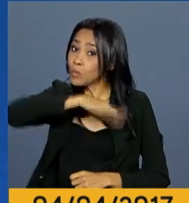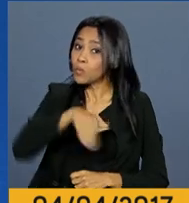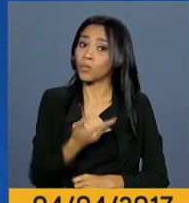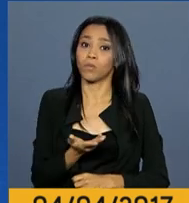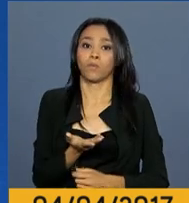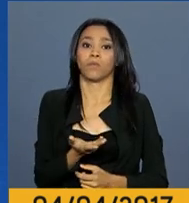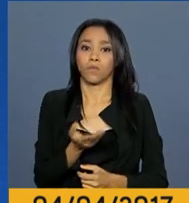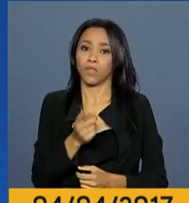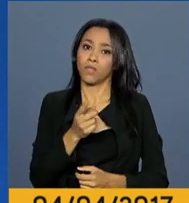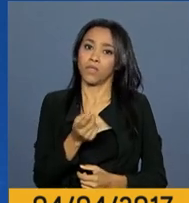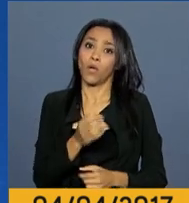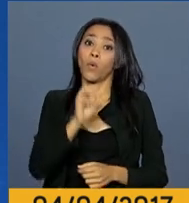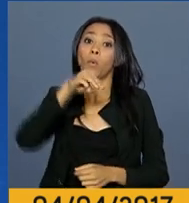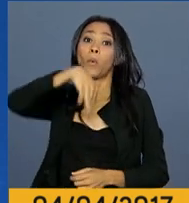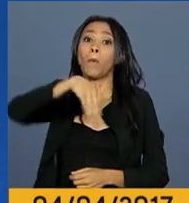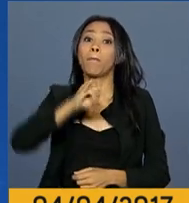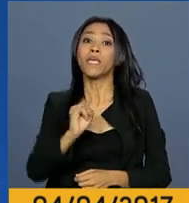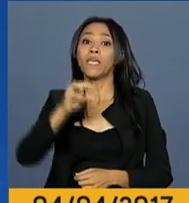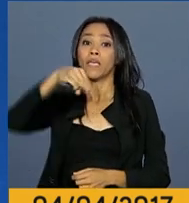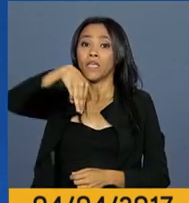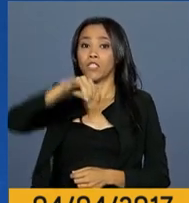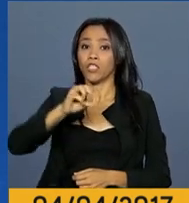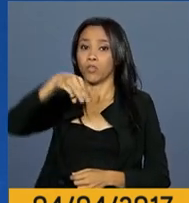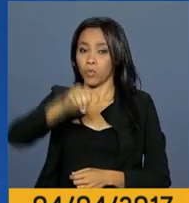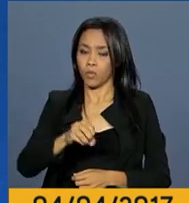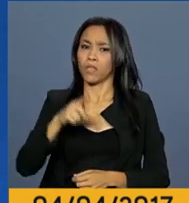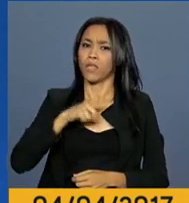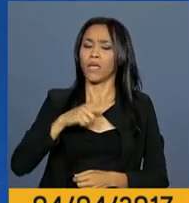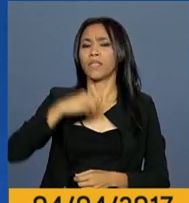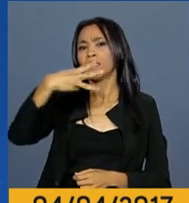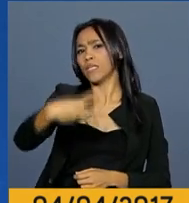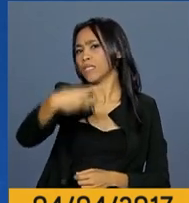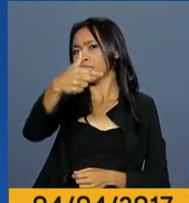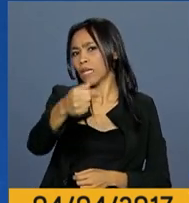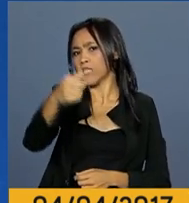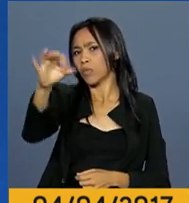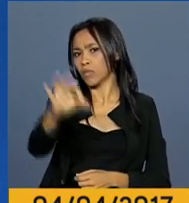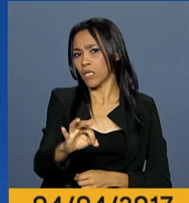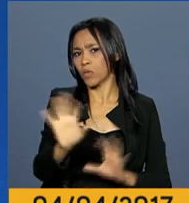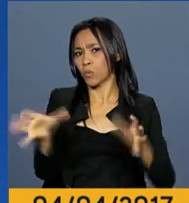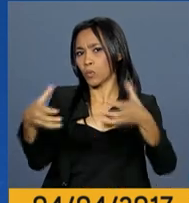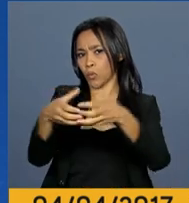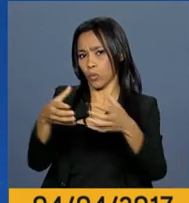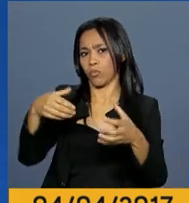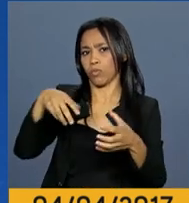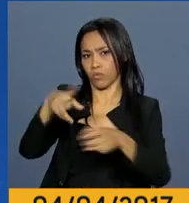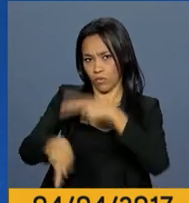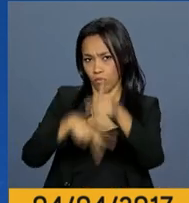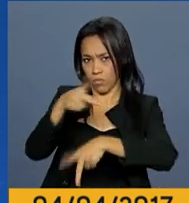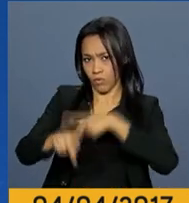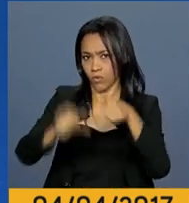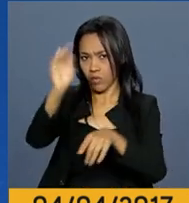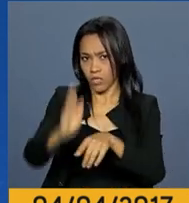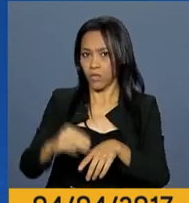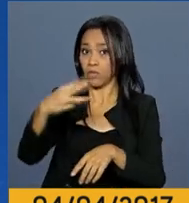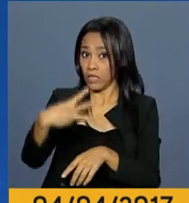salário mínimo, que é o mínimo. Há 37% da população que, em face da parificação que nós estamos